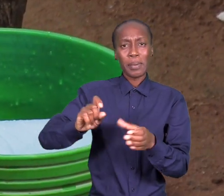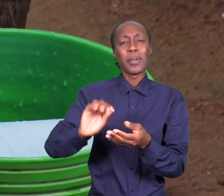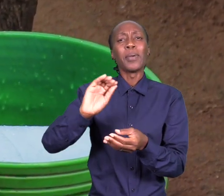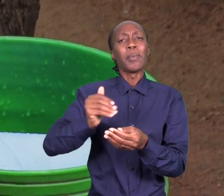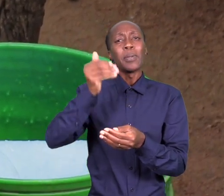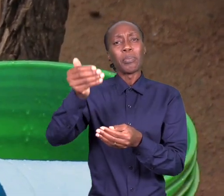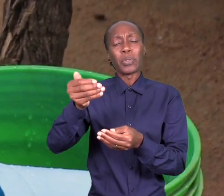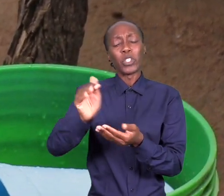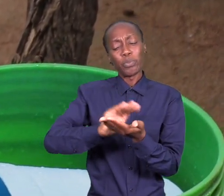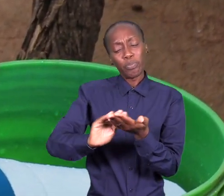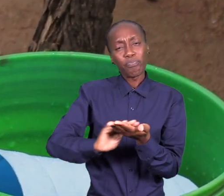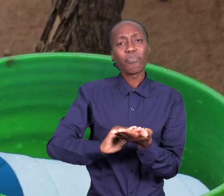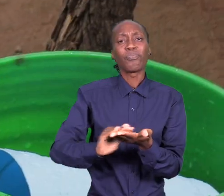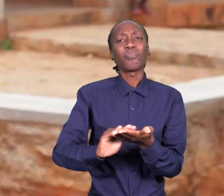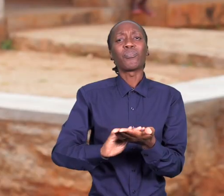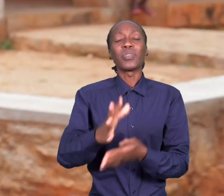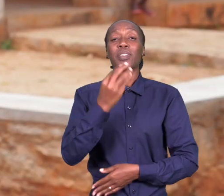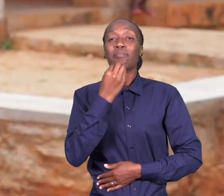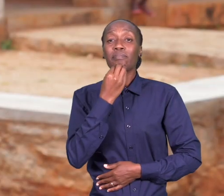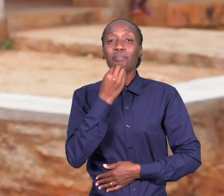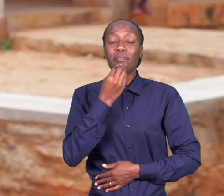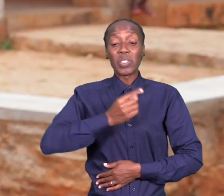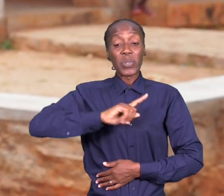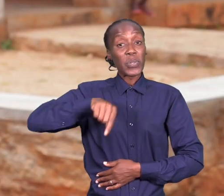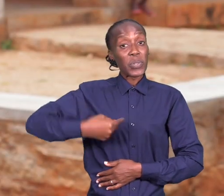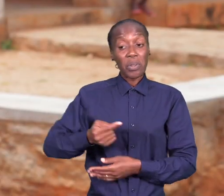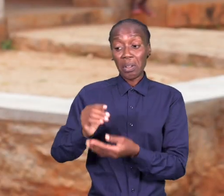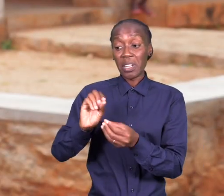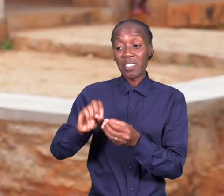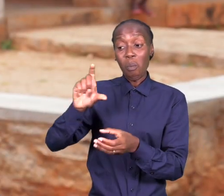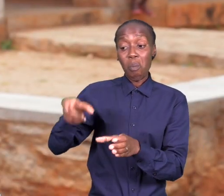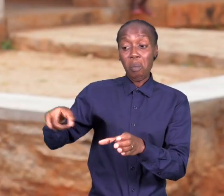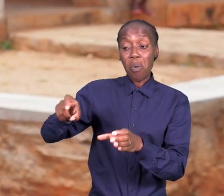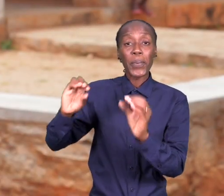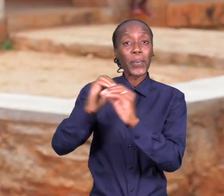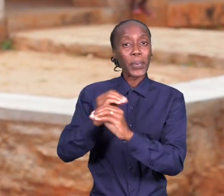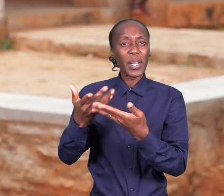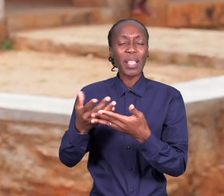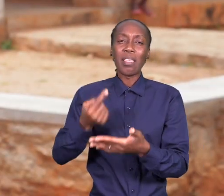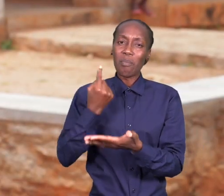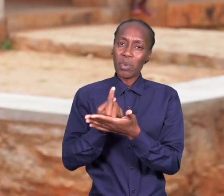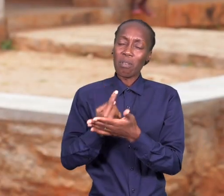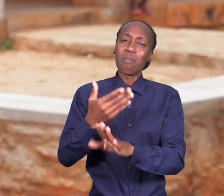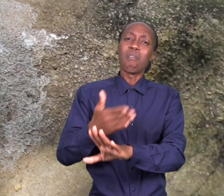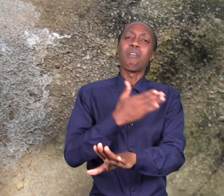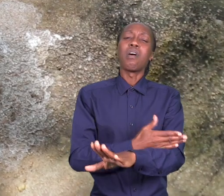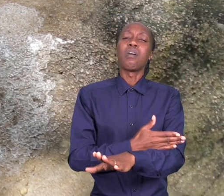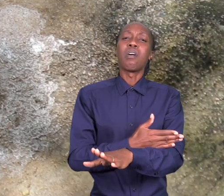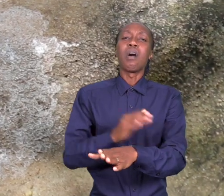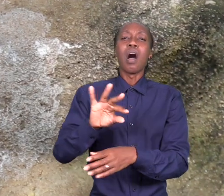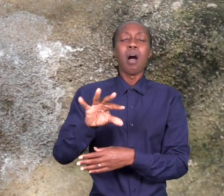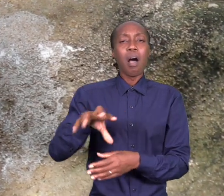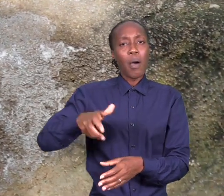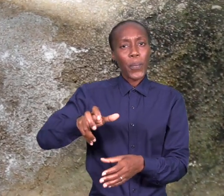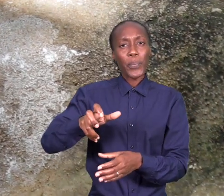na água para poder higienizar os alimentos. Não temos, temos que lavar os alimentos com frequência, com água limpa, com sabão,